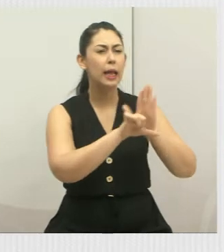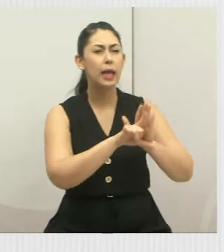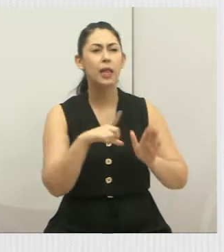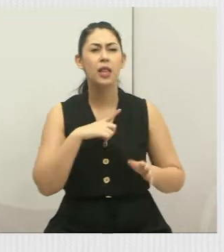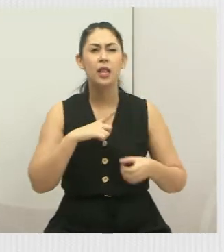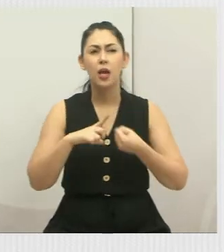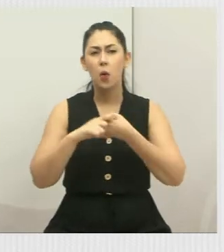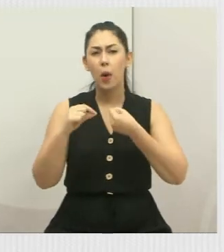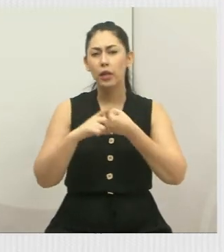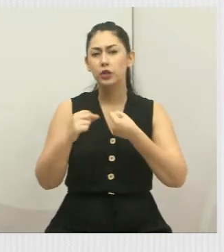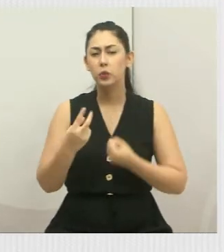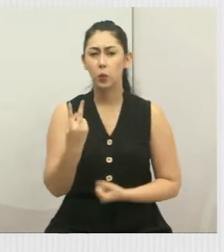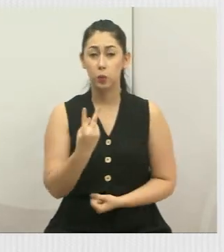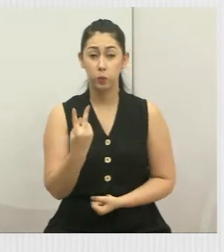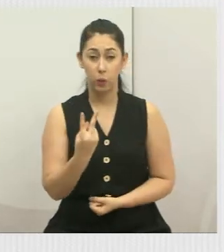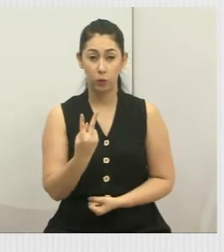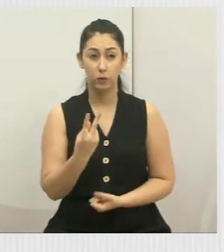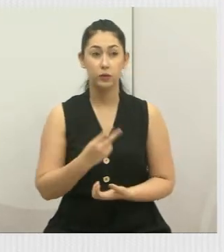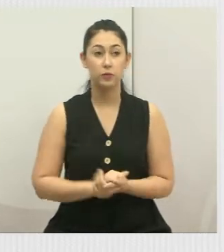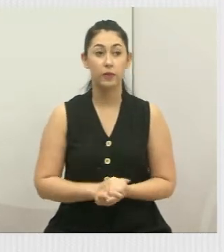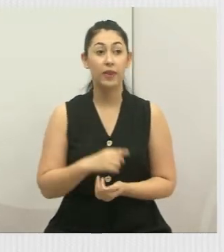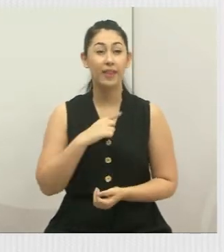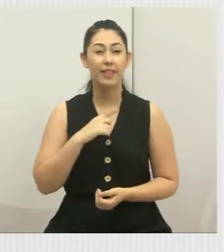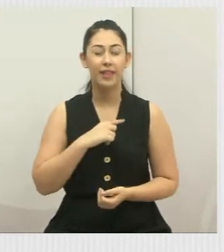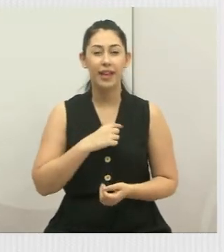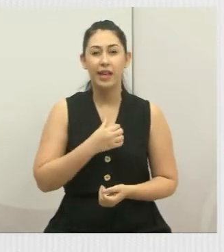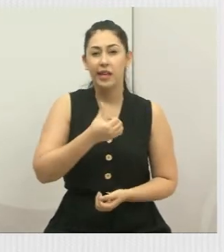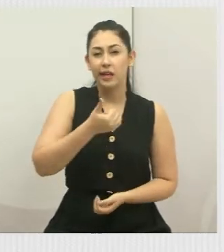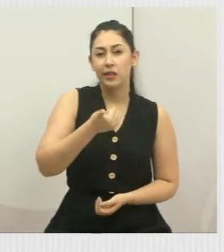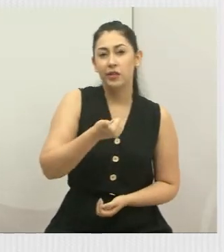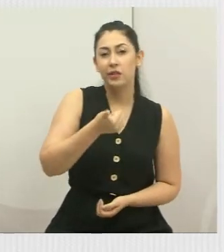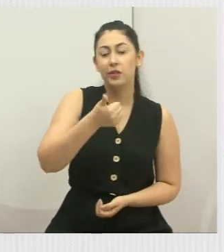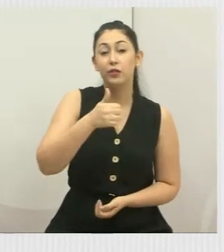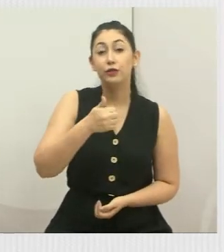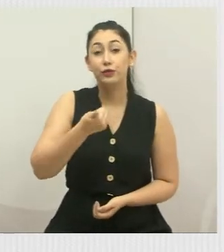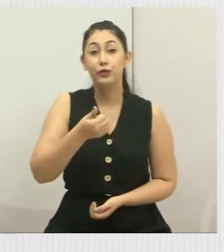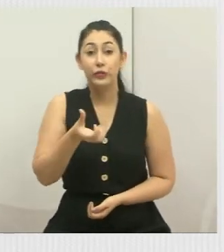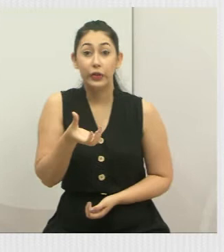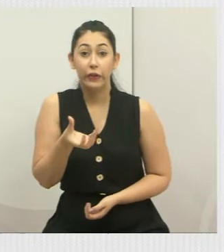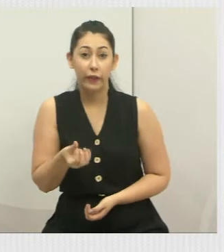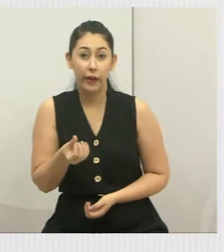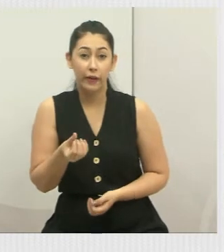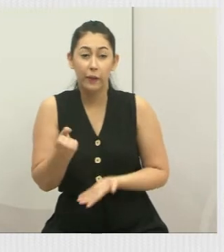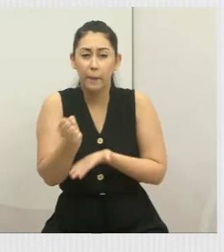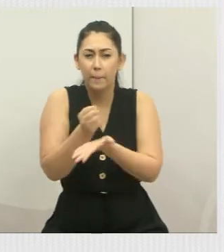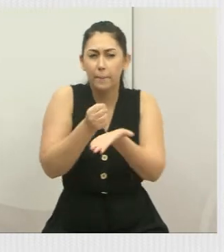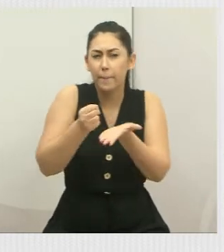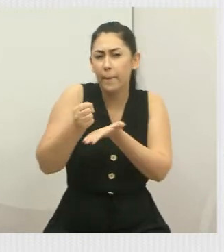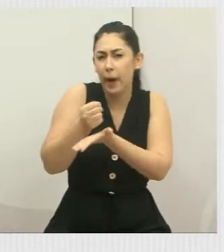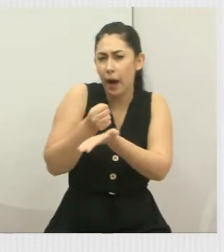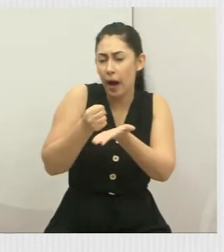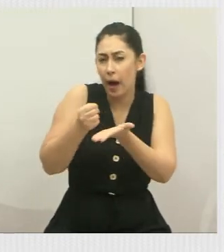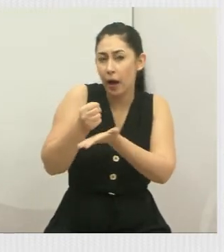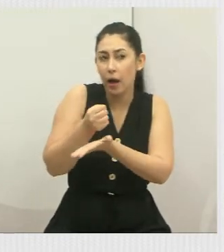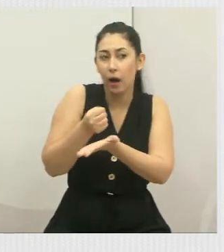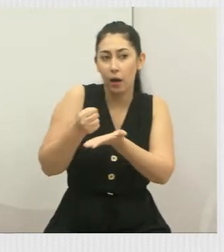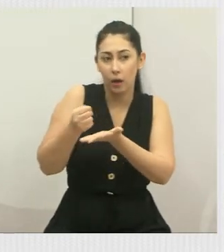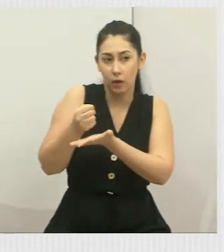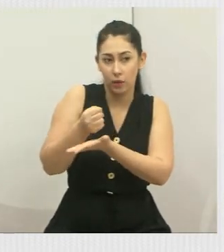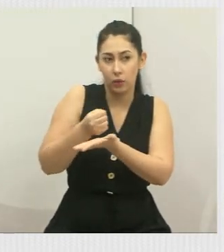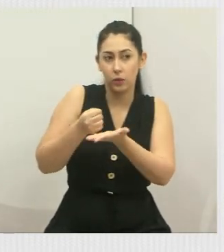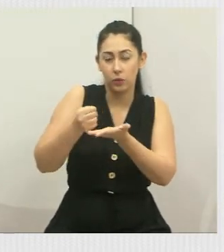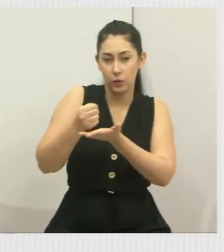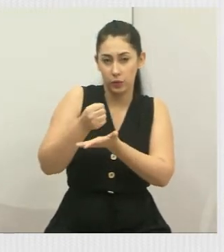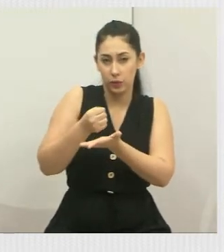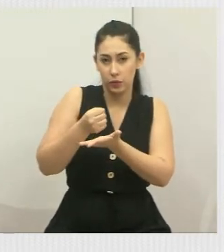artigo 2º, nós temos 16 princípios. 16 princípios chamados básicos